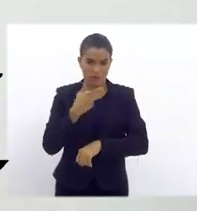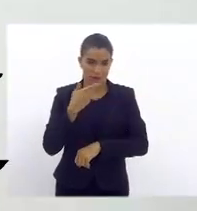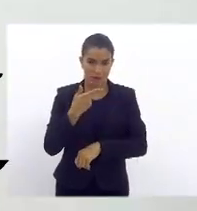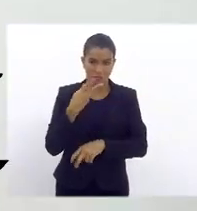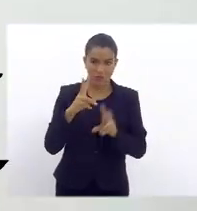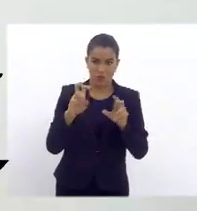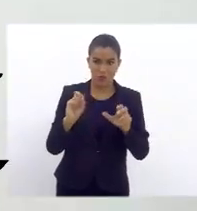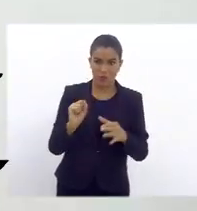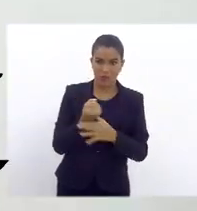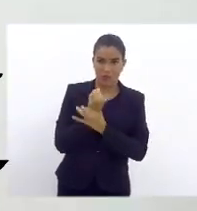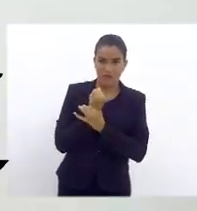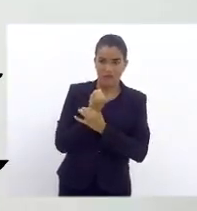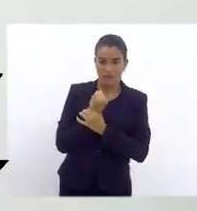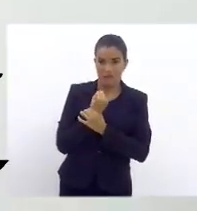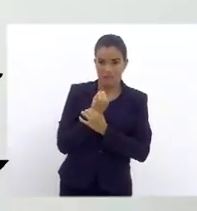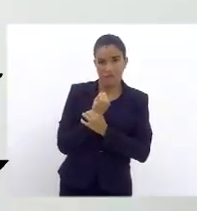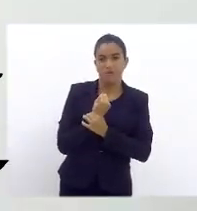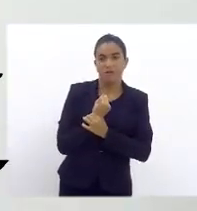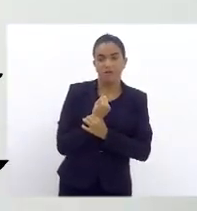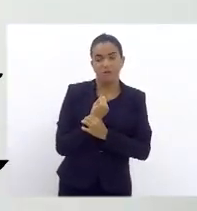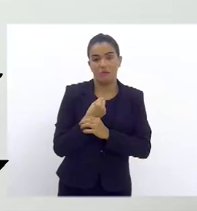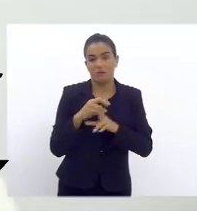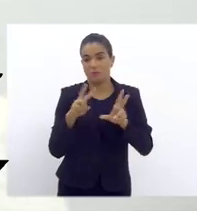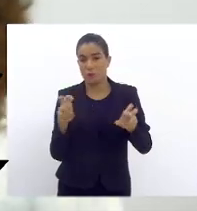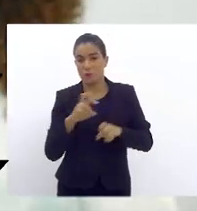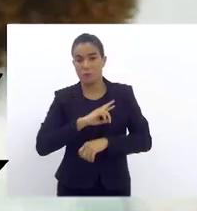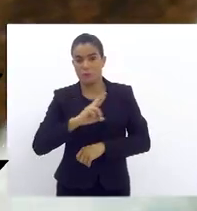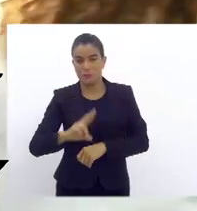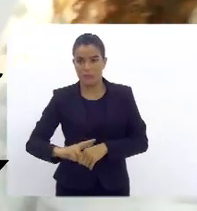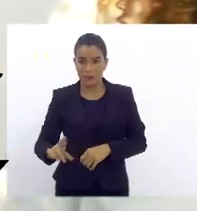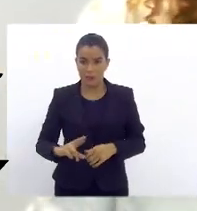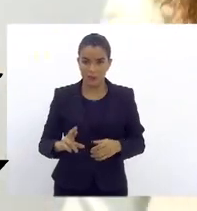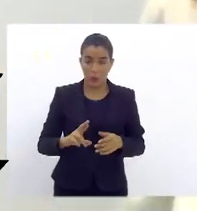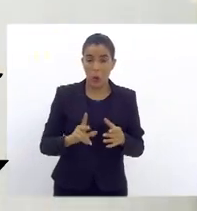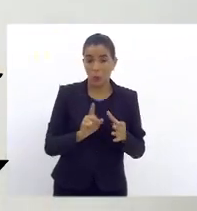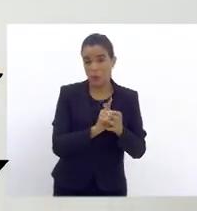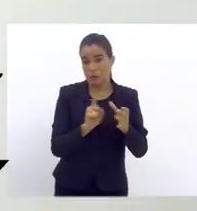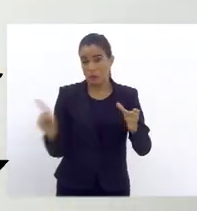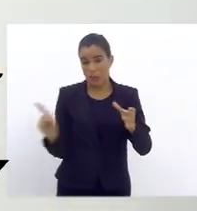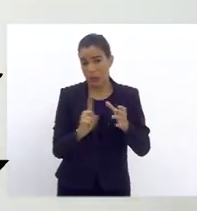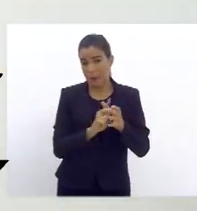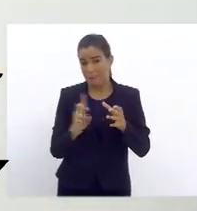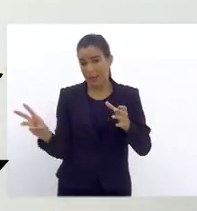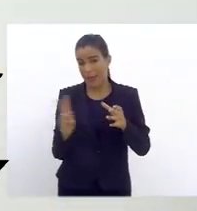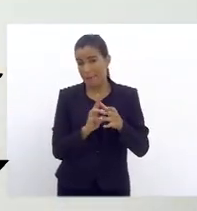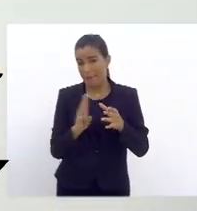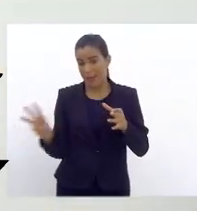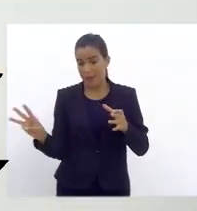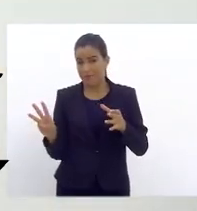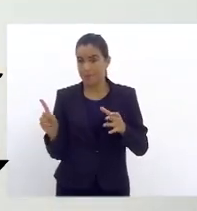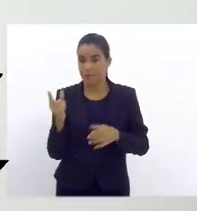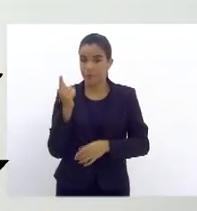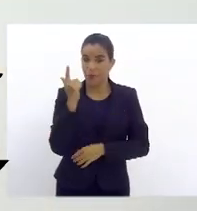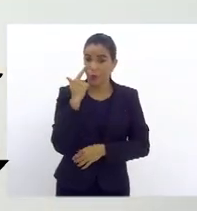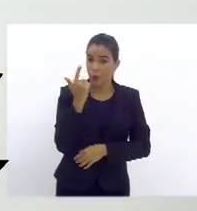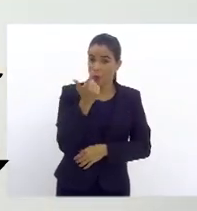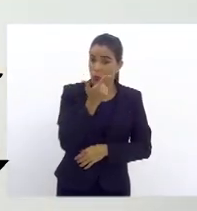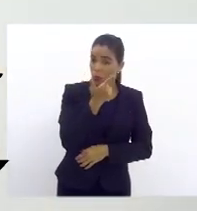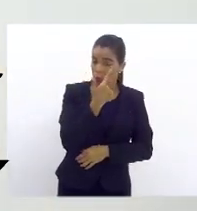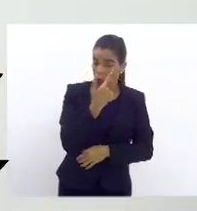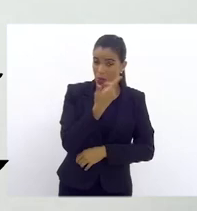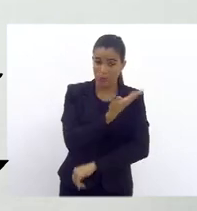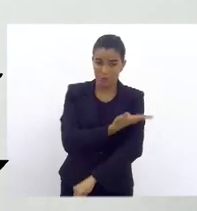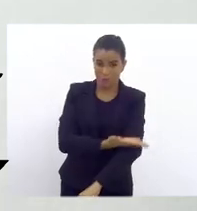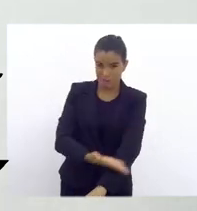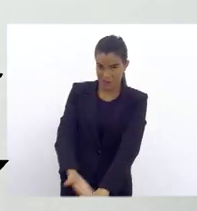para para as religiões é hoje excluídas né dos olhos deles da